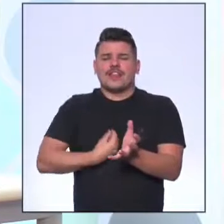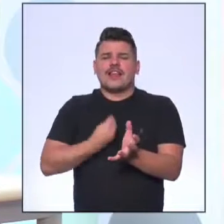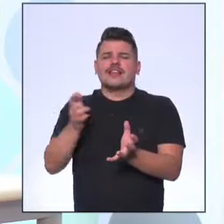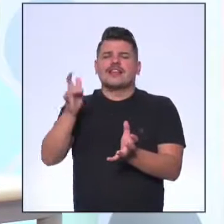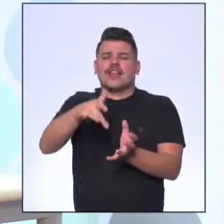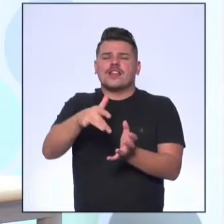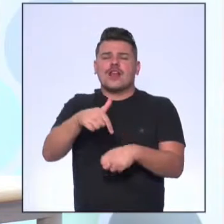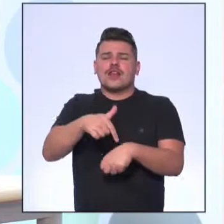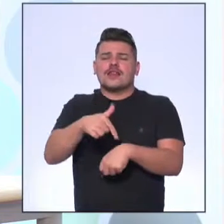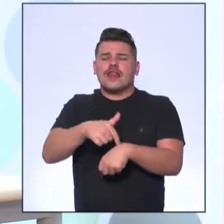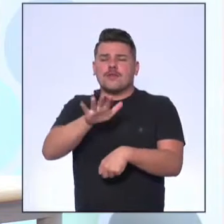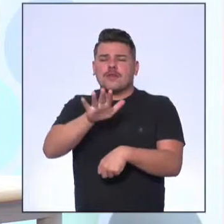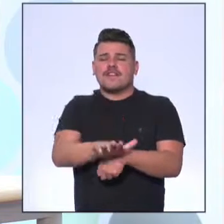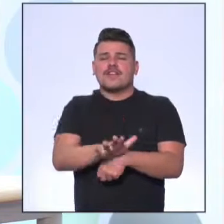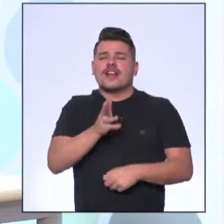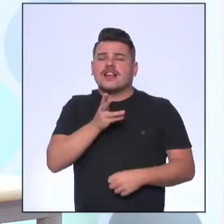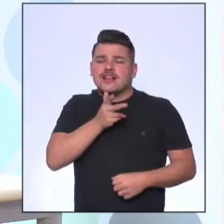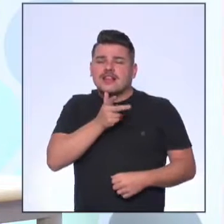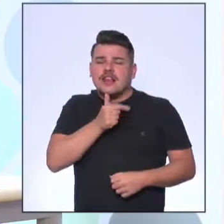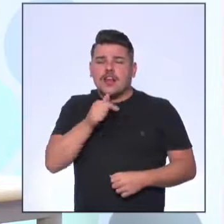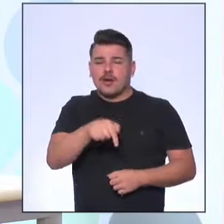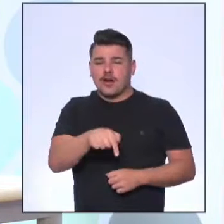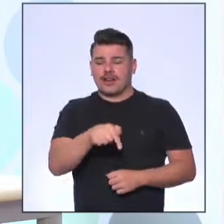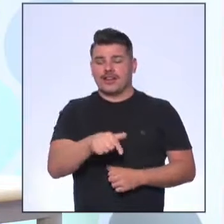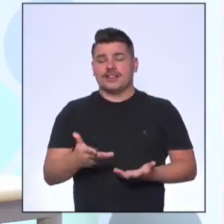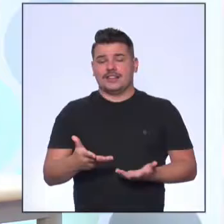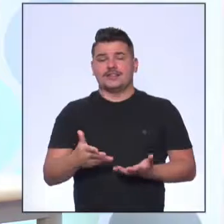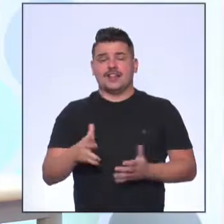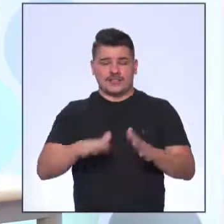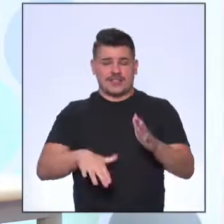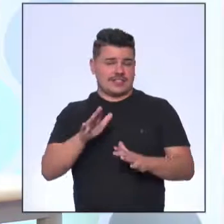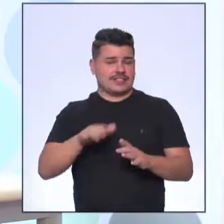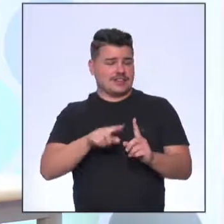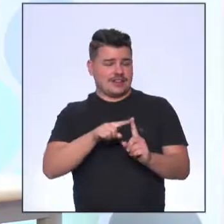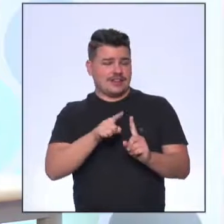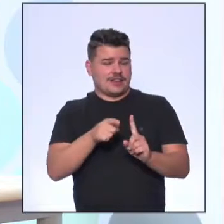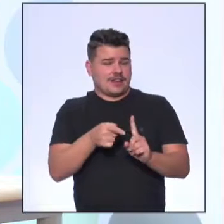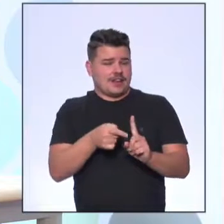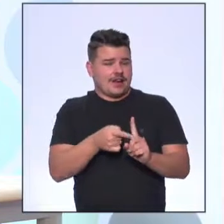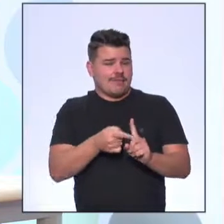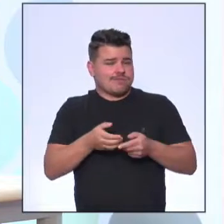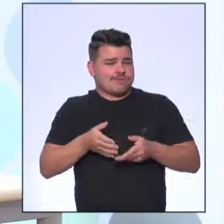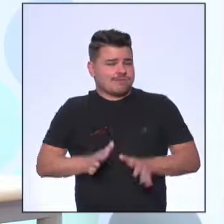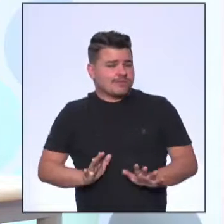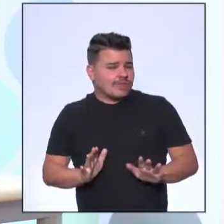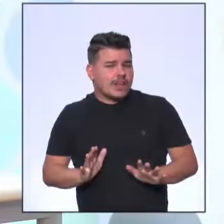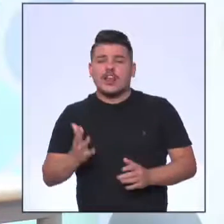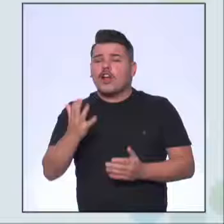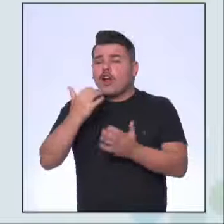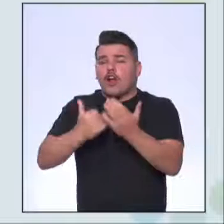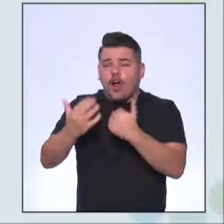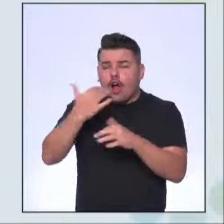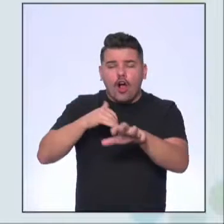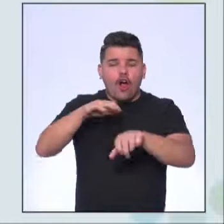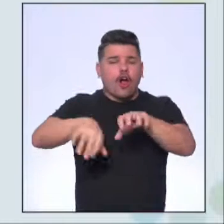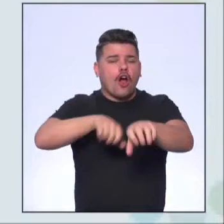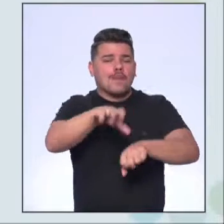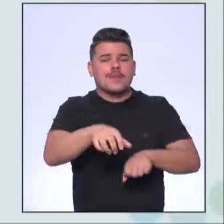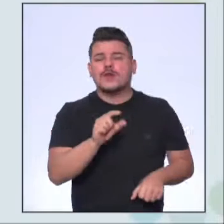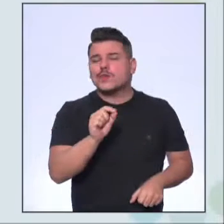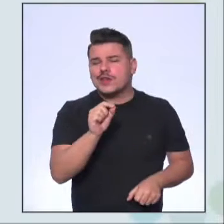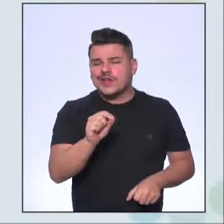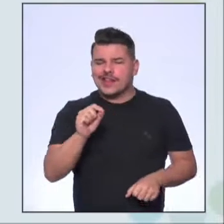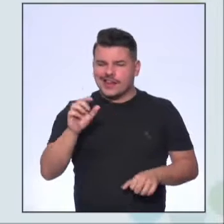tempo que ele demora na sua gestação, tá? O que ele come, tá? Se ele é um predador, tá? Se ele é